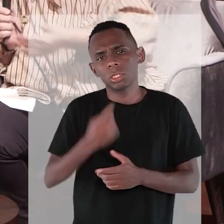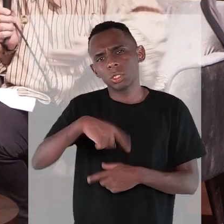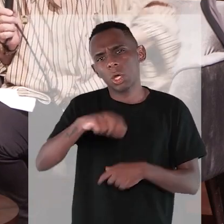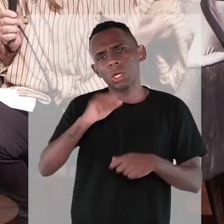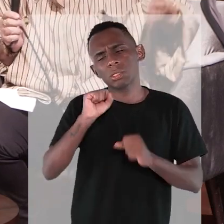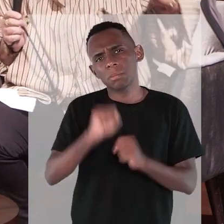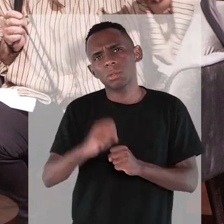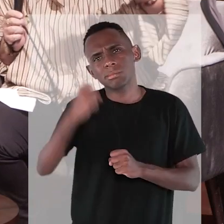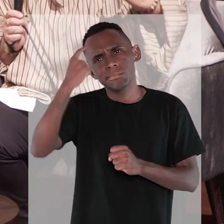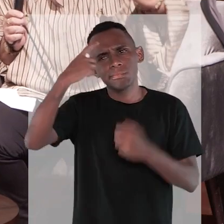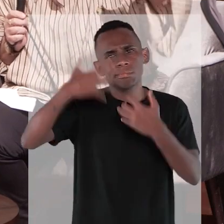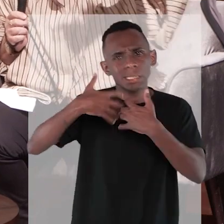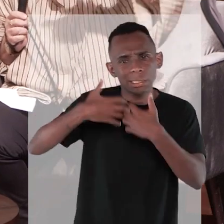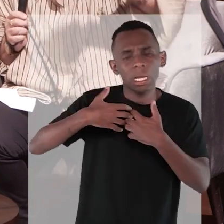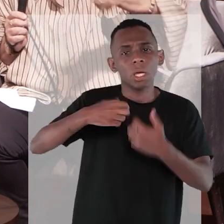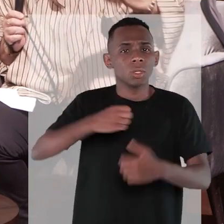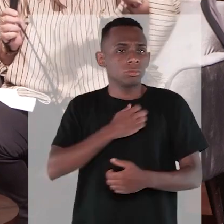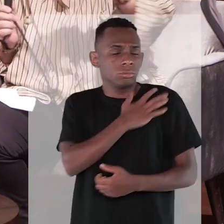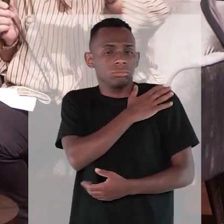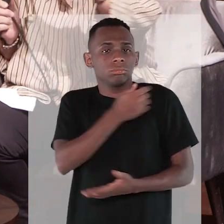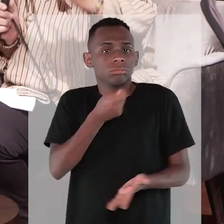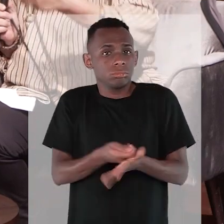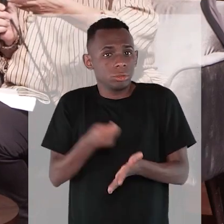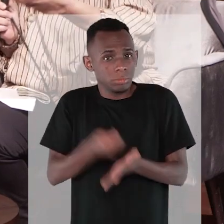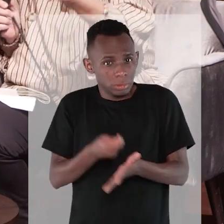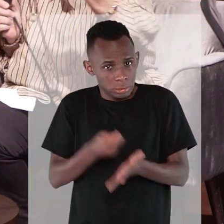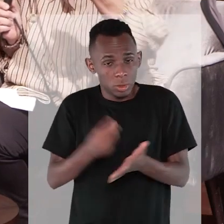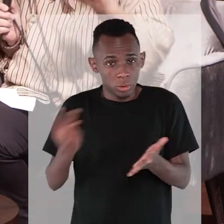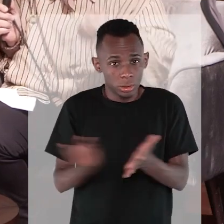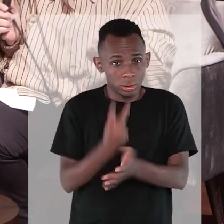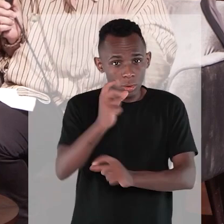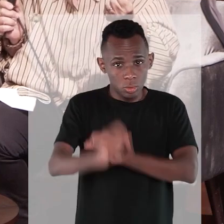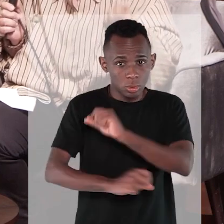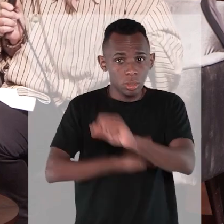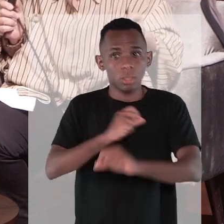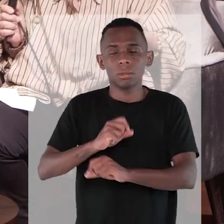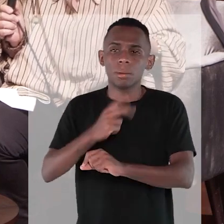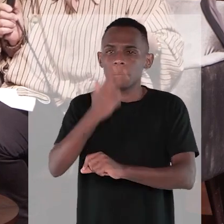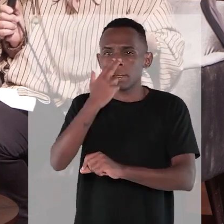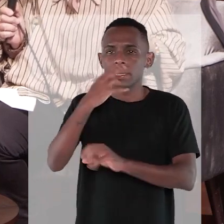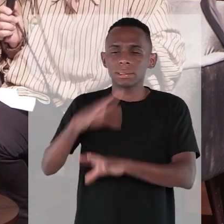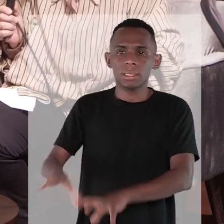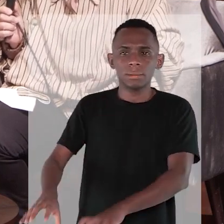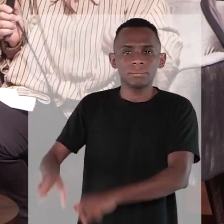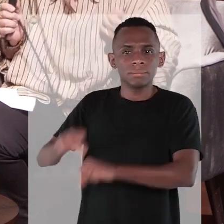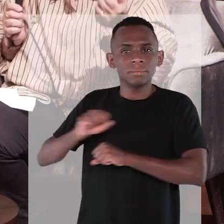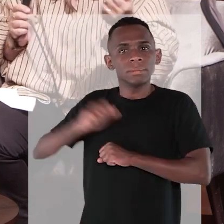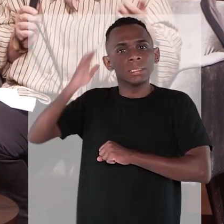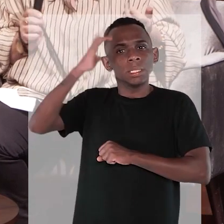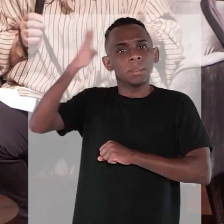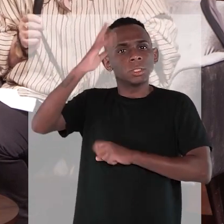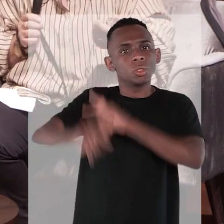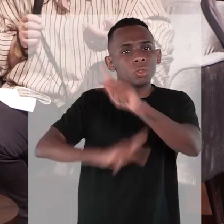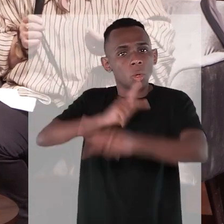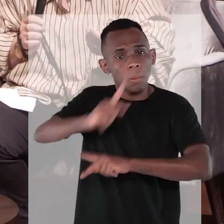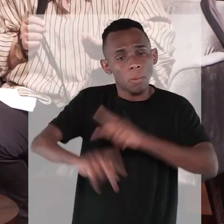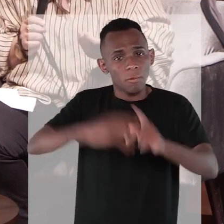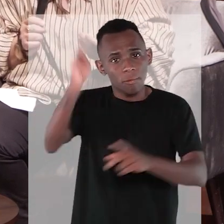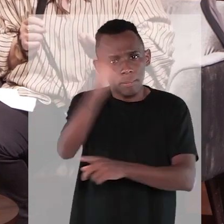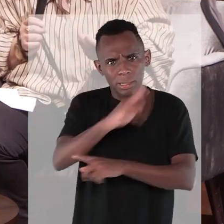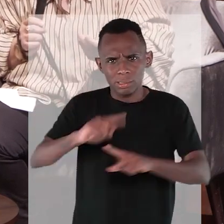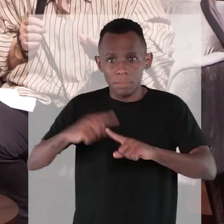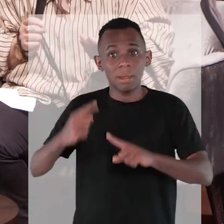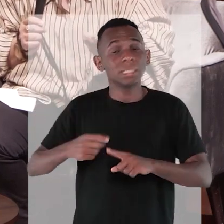ditadura militar ela fez uma grande apropriação da imaginação cultural brasileira, mas ela não destruiu